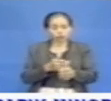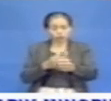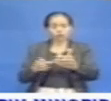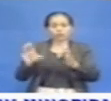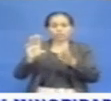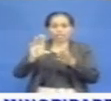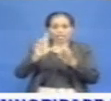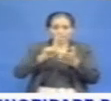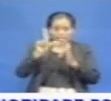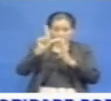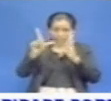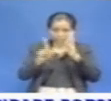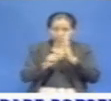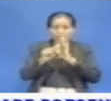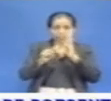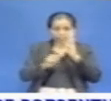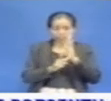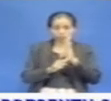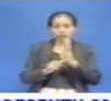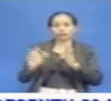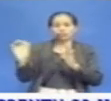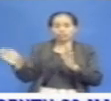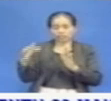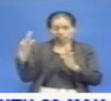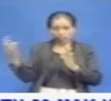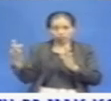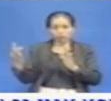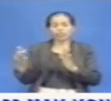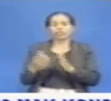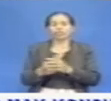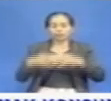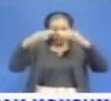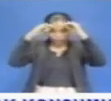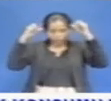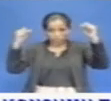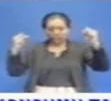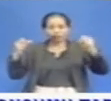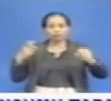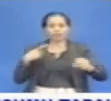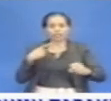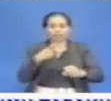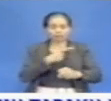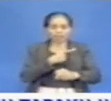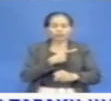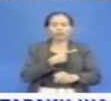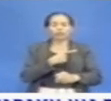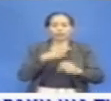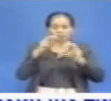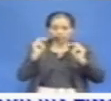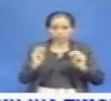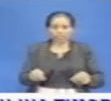artigo 19.6, Presidente Parlamento tem que comunicar que eras ba Presidente